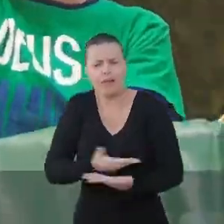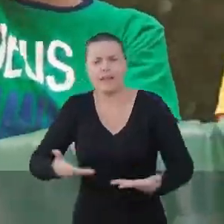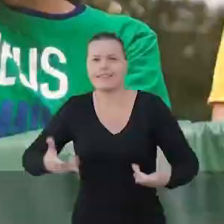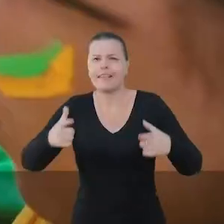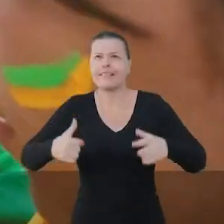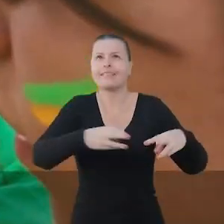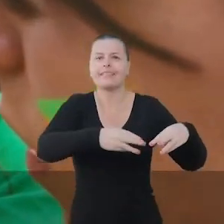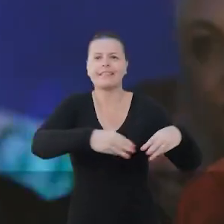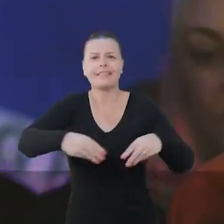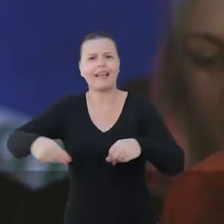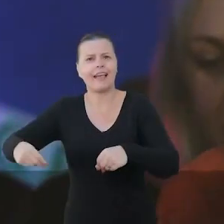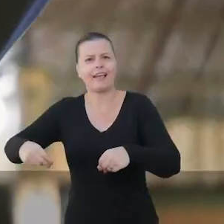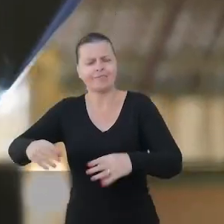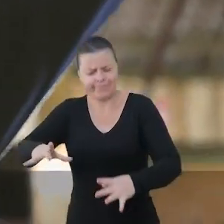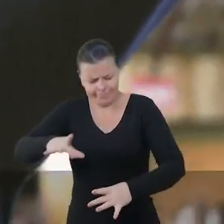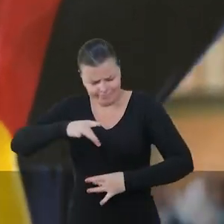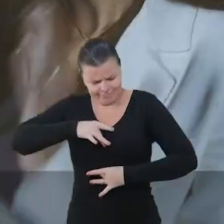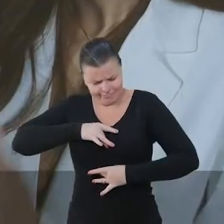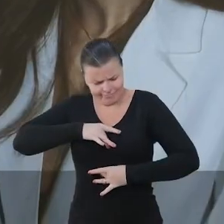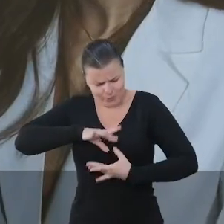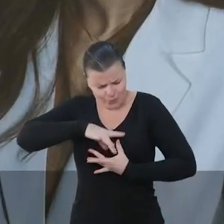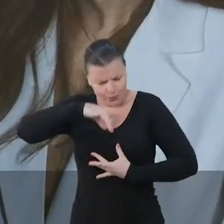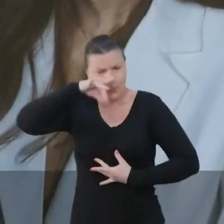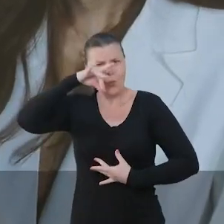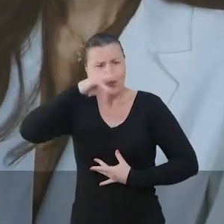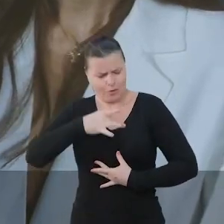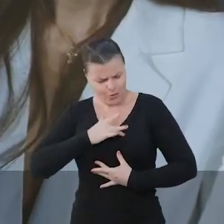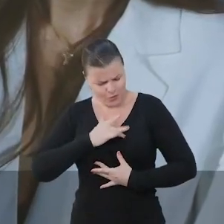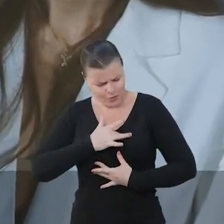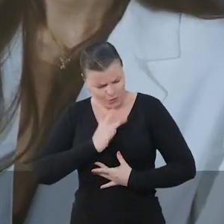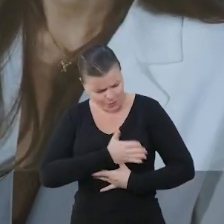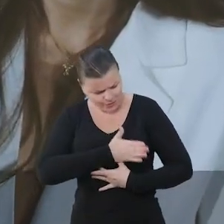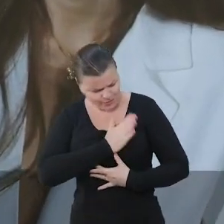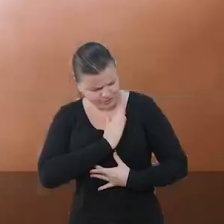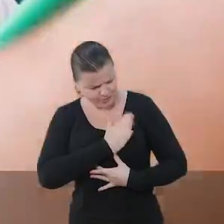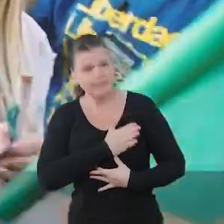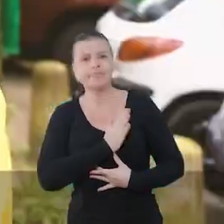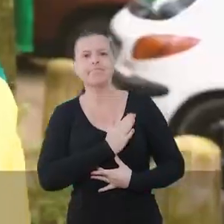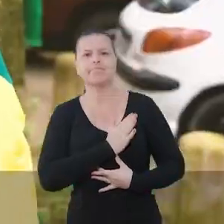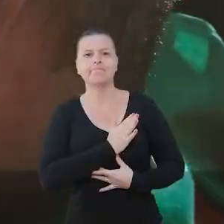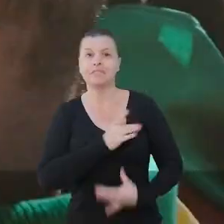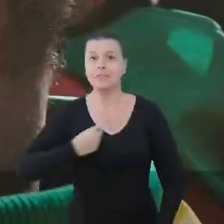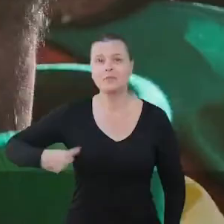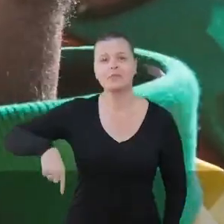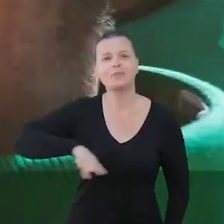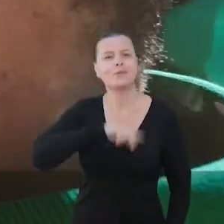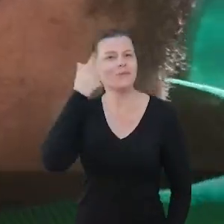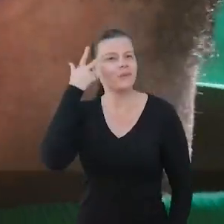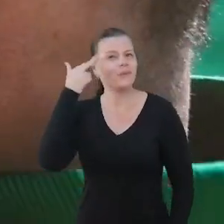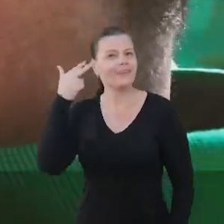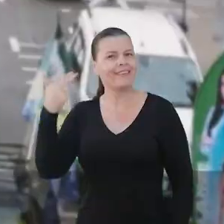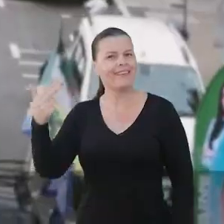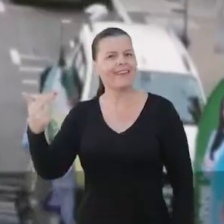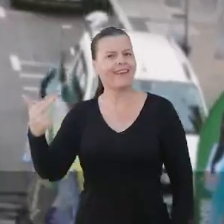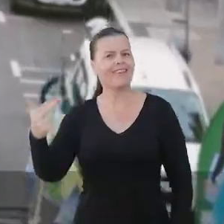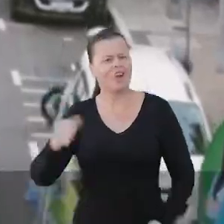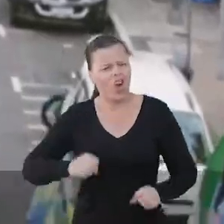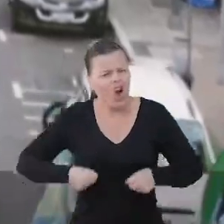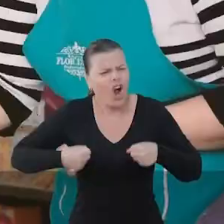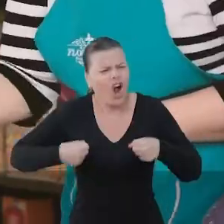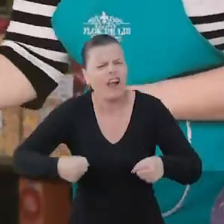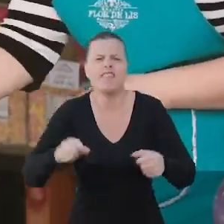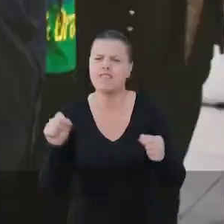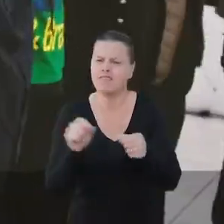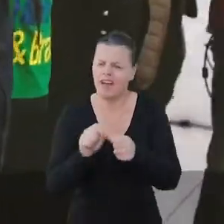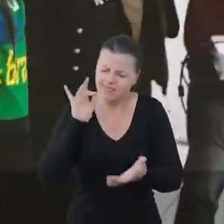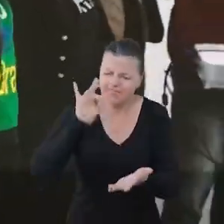terra, no corpo, na alma e no coração. A gente sonha, corre atrás